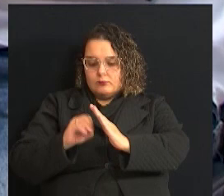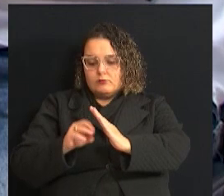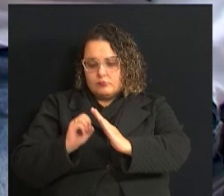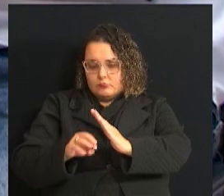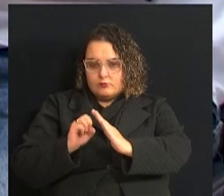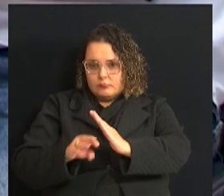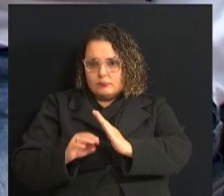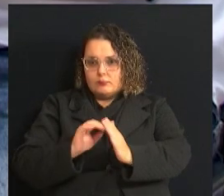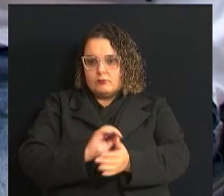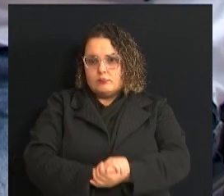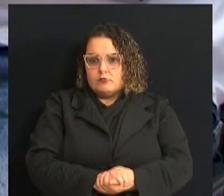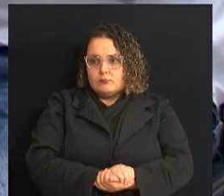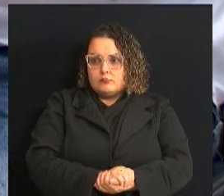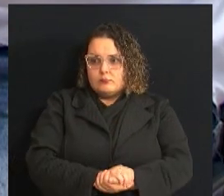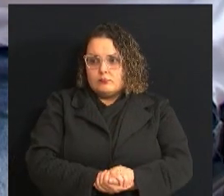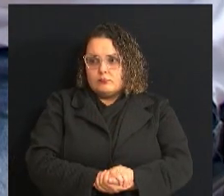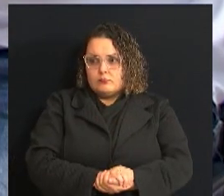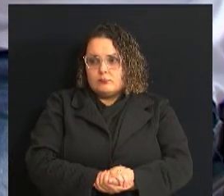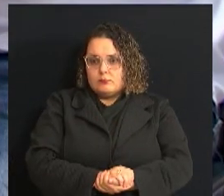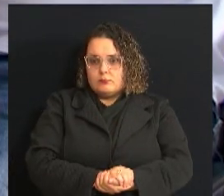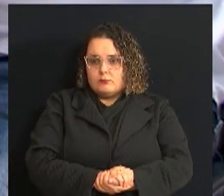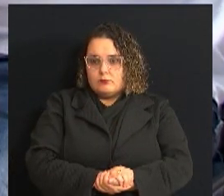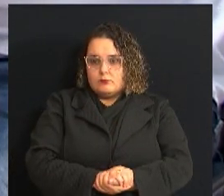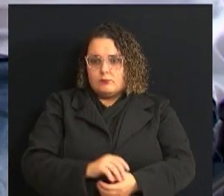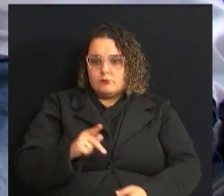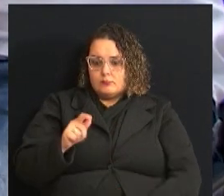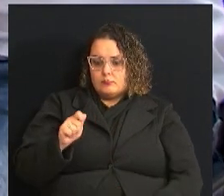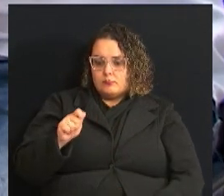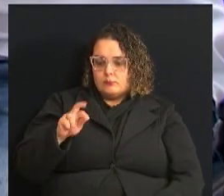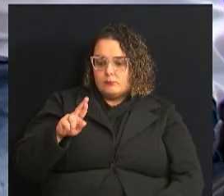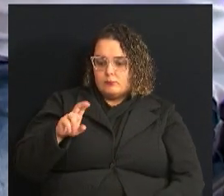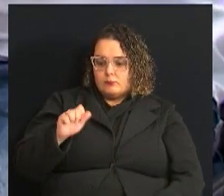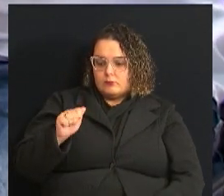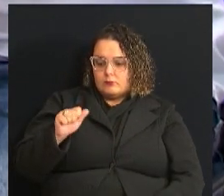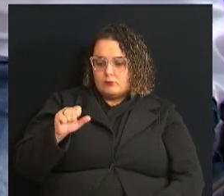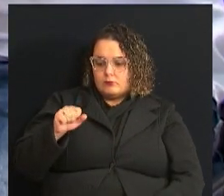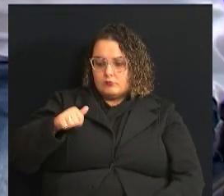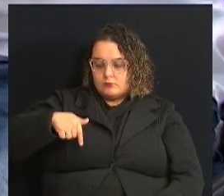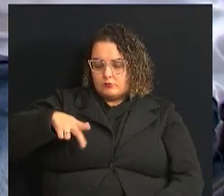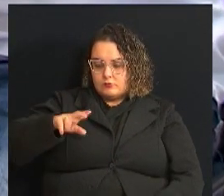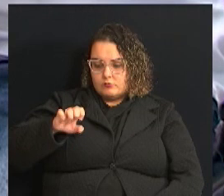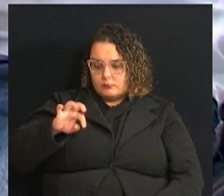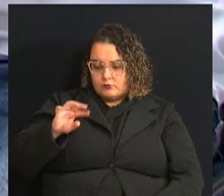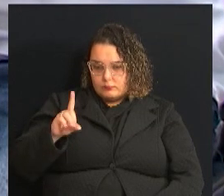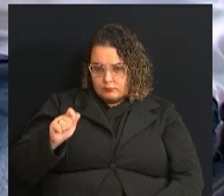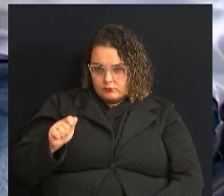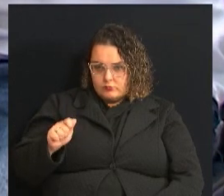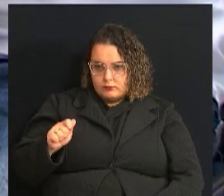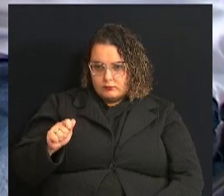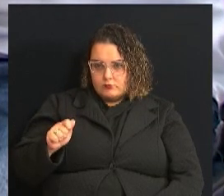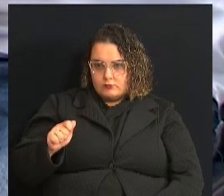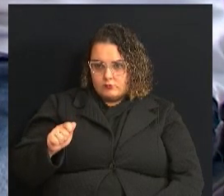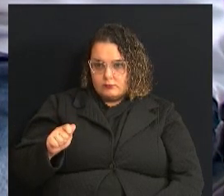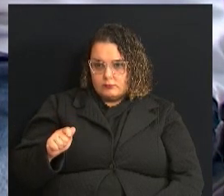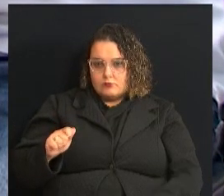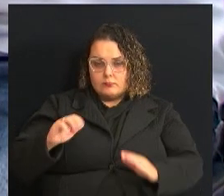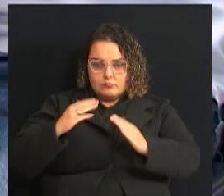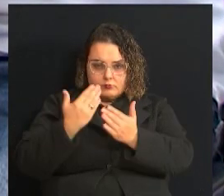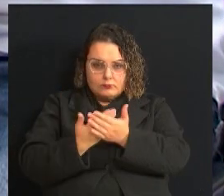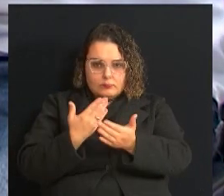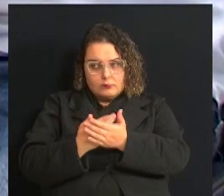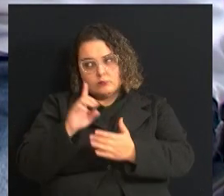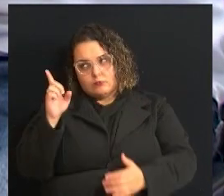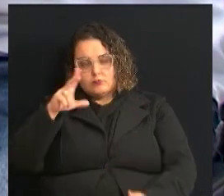domiciliar. O Parasqueva, que é um autor português que estuda homeschooling, né, também em Portugal, ele vai dizer para a gente